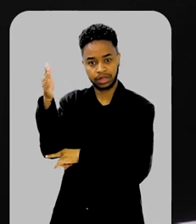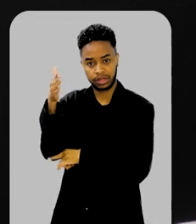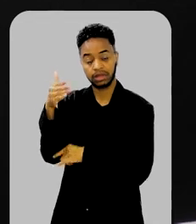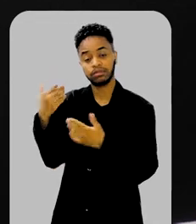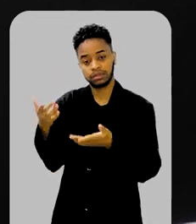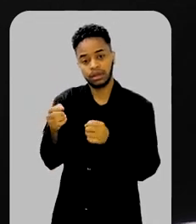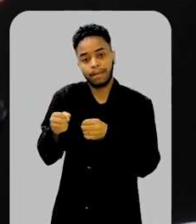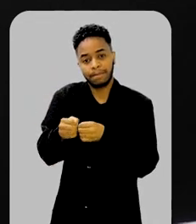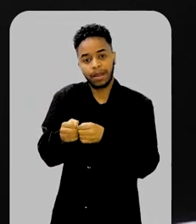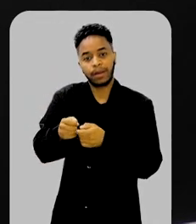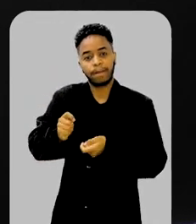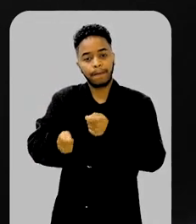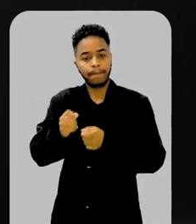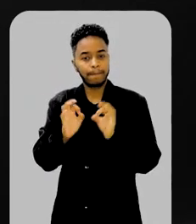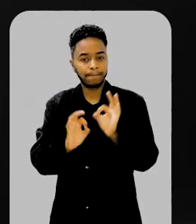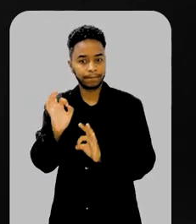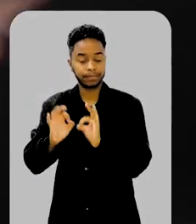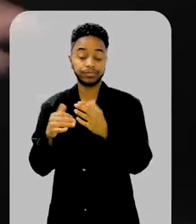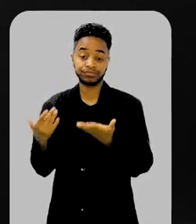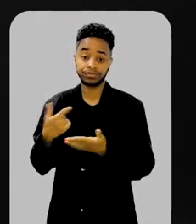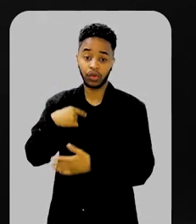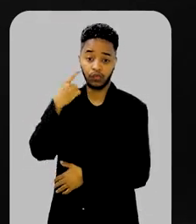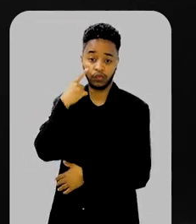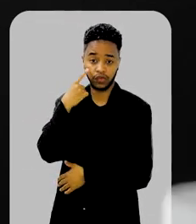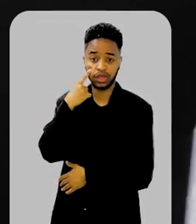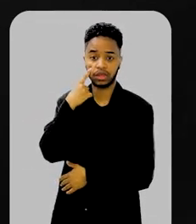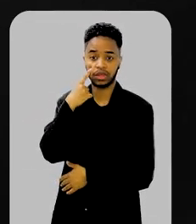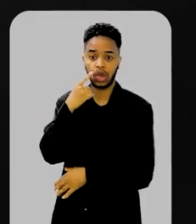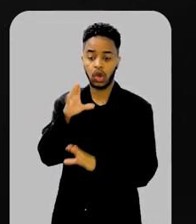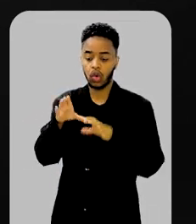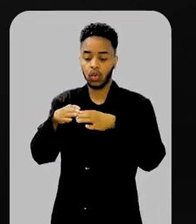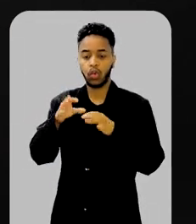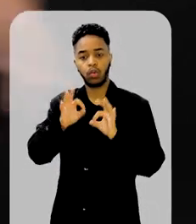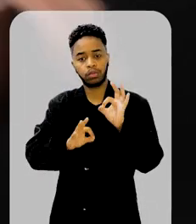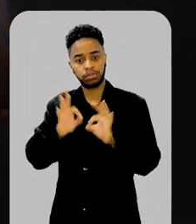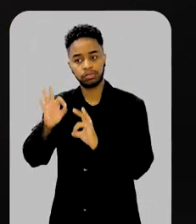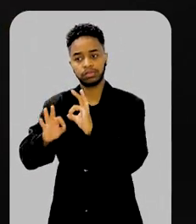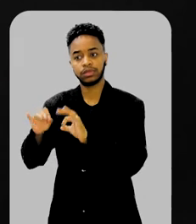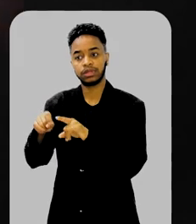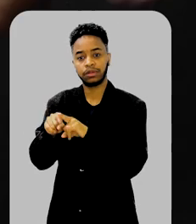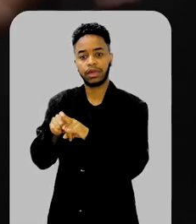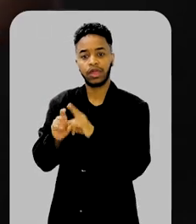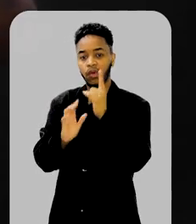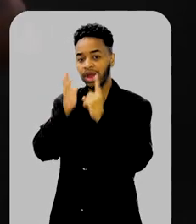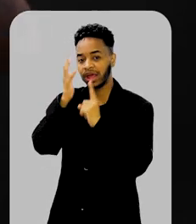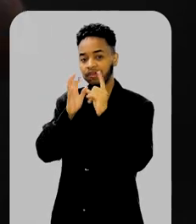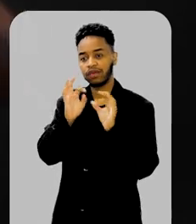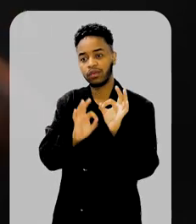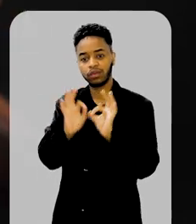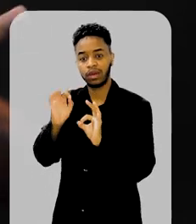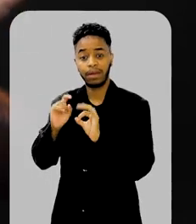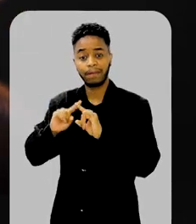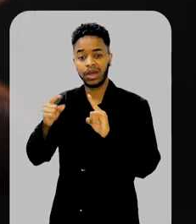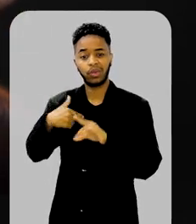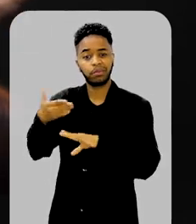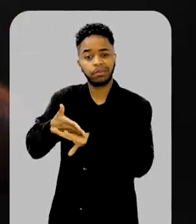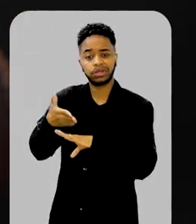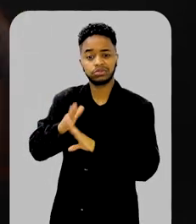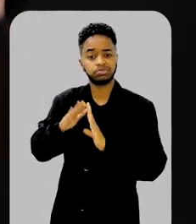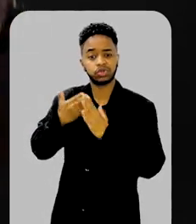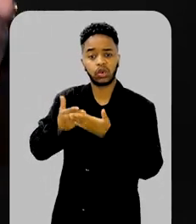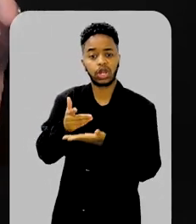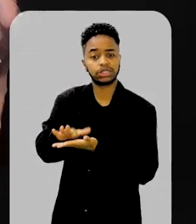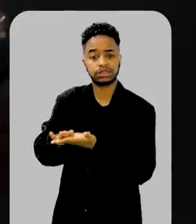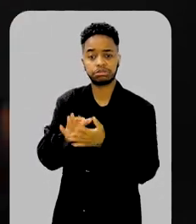morava na perto da concentração logo na concentração ia ver as alegorias sendo montadas vendo carnaval S montado mas eu não era de min escola eu não